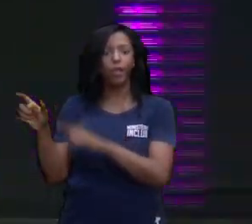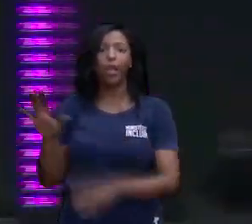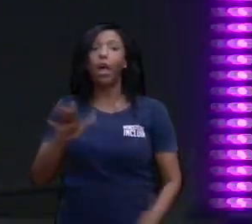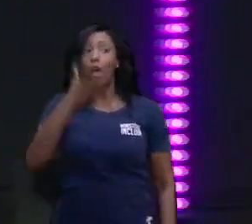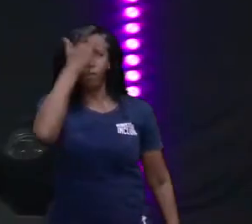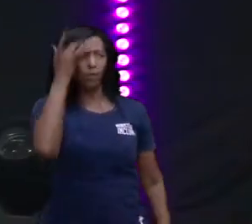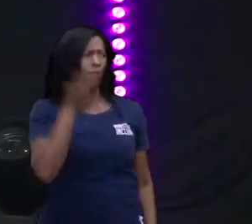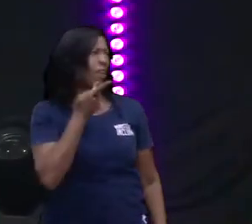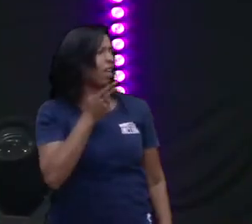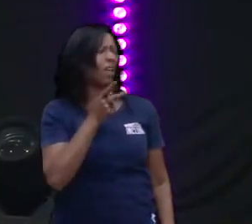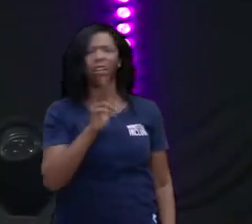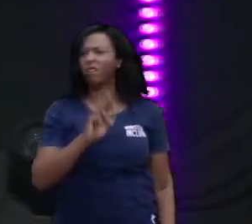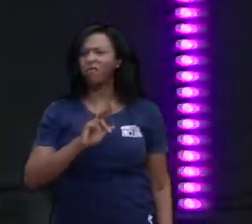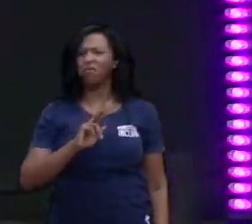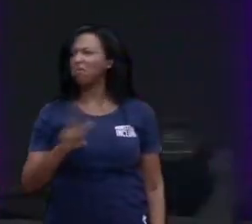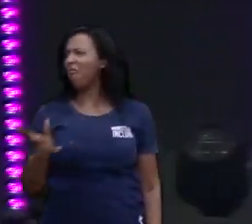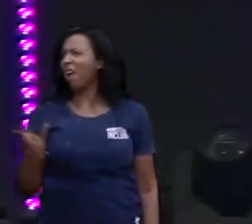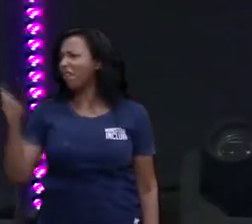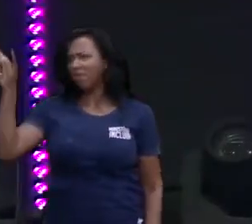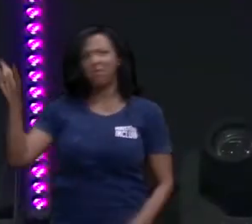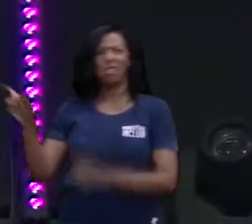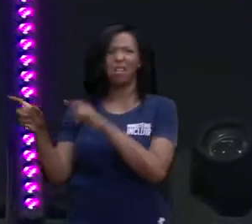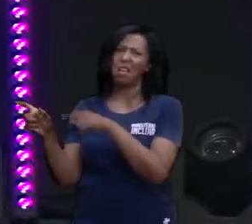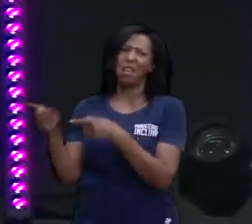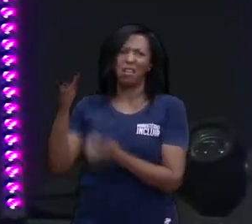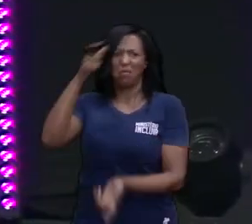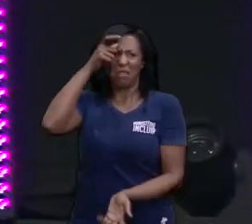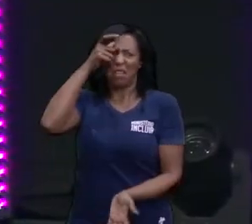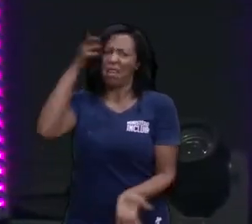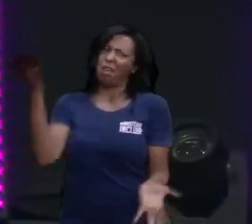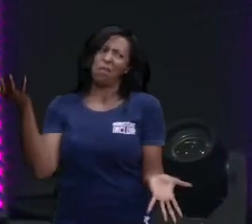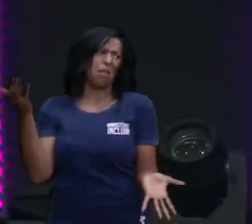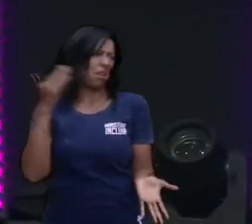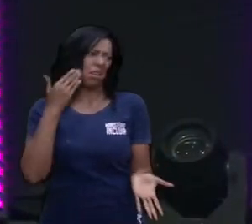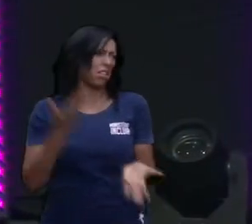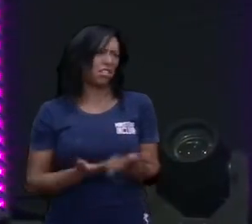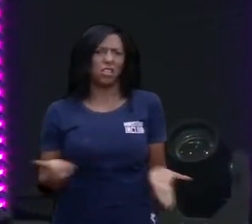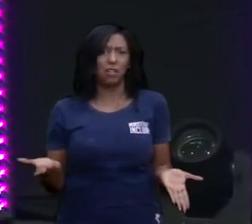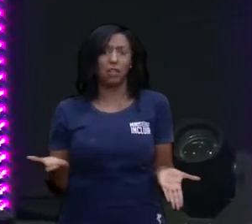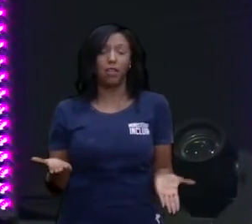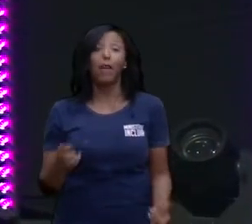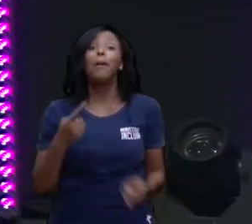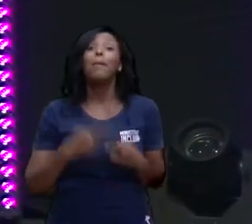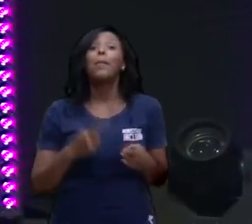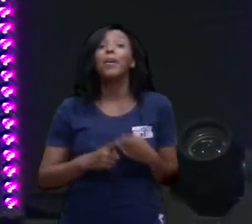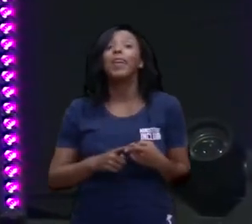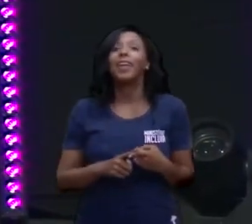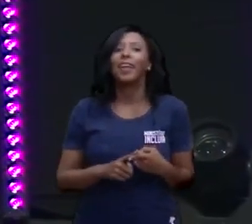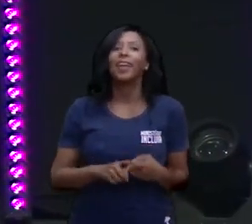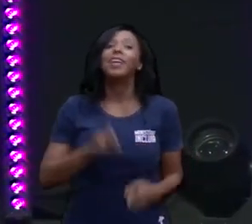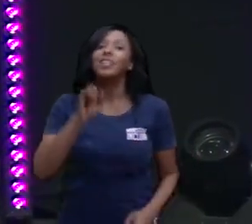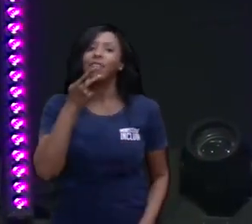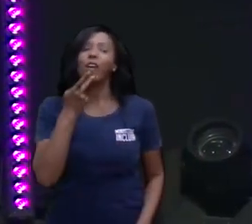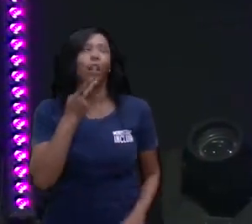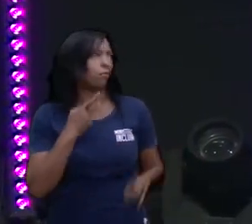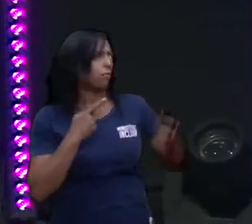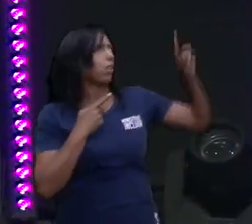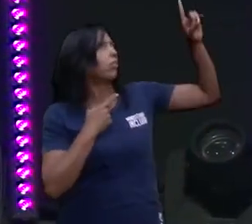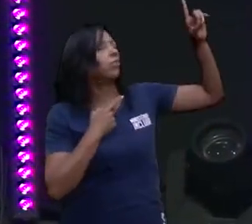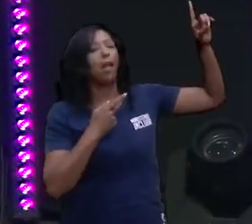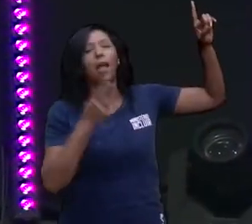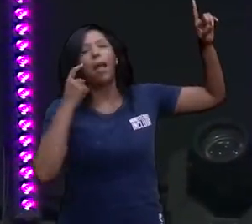fala se não diabo aí eu tenho dificuldade só porque que muitos têm dificuldade acreditar o diabo porque quando fala de Deus eles